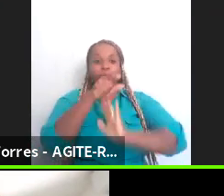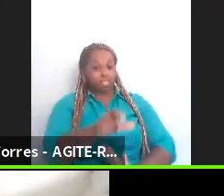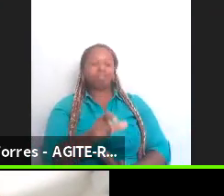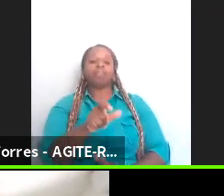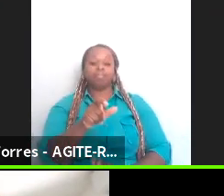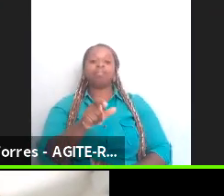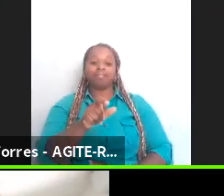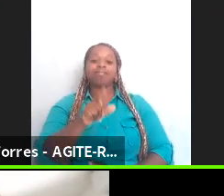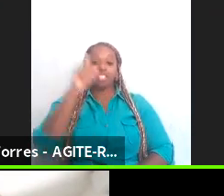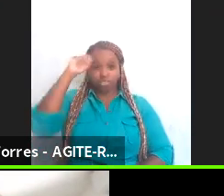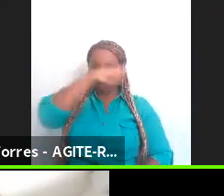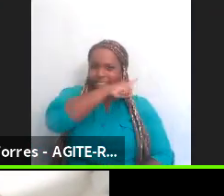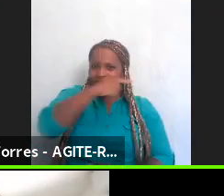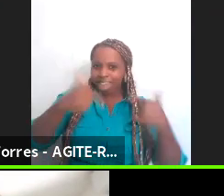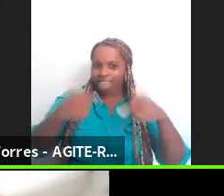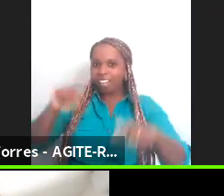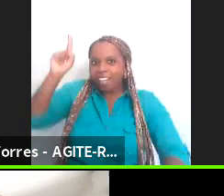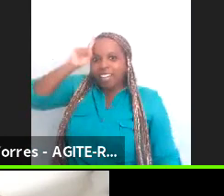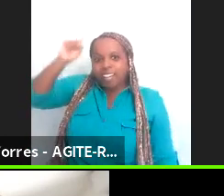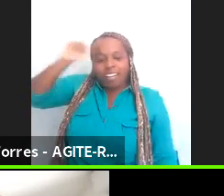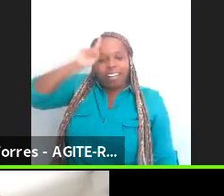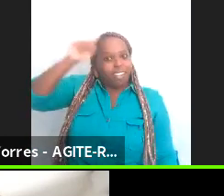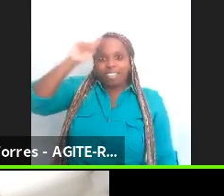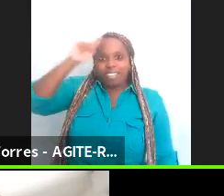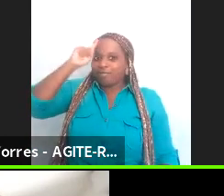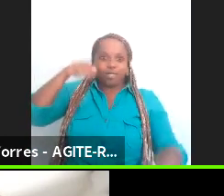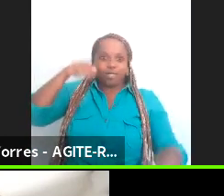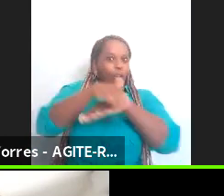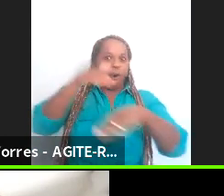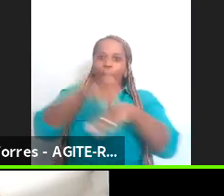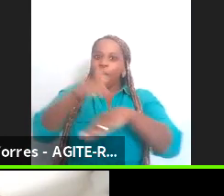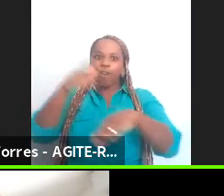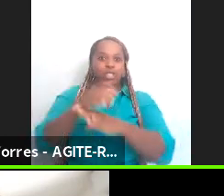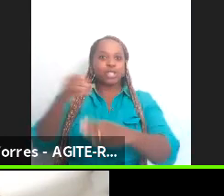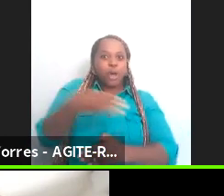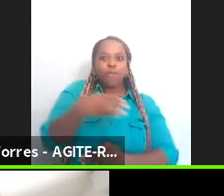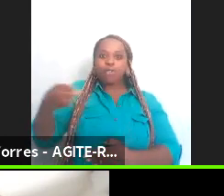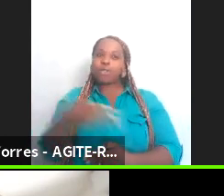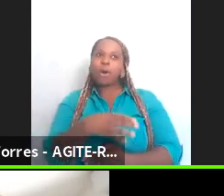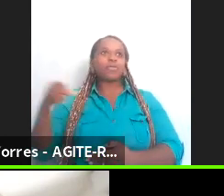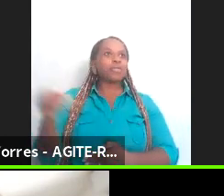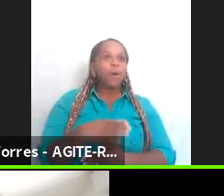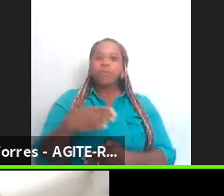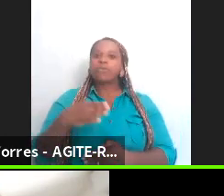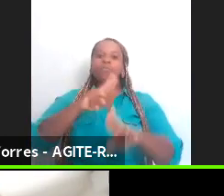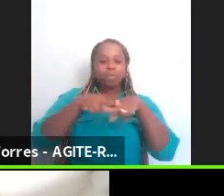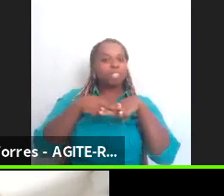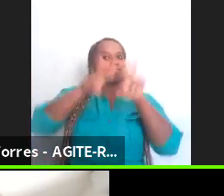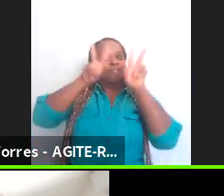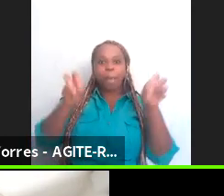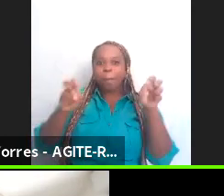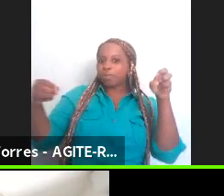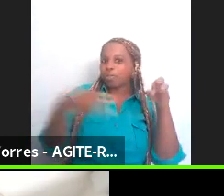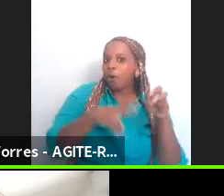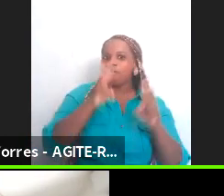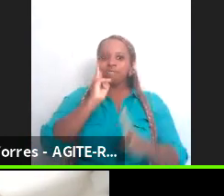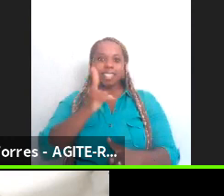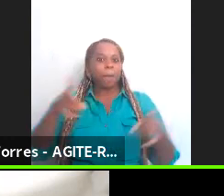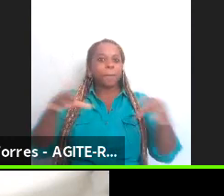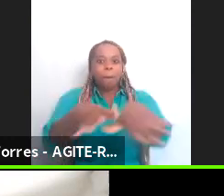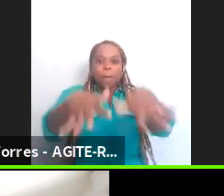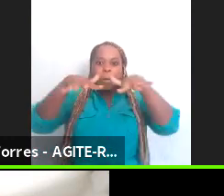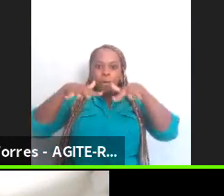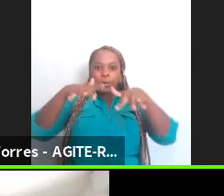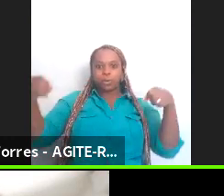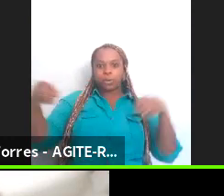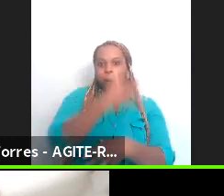que todo dia é uma noite de estreia. Para o intérprete, todo dia é uma noite de estreia. É sempre um assunto novo, é sempre um público novo, às